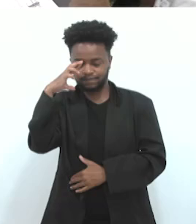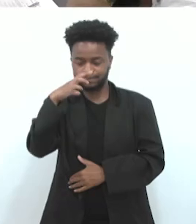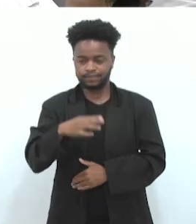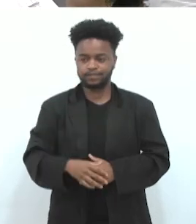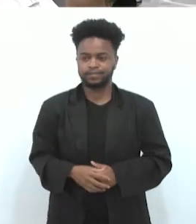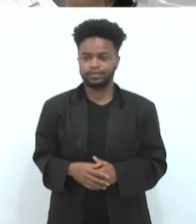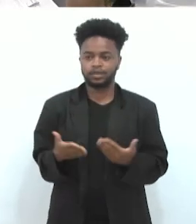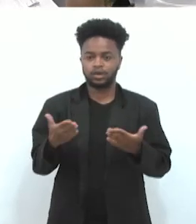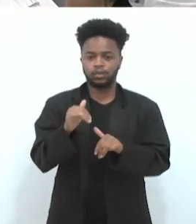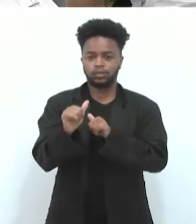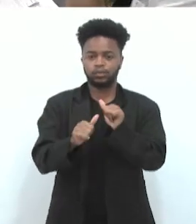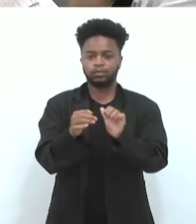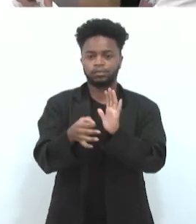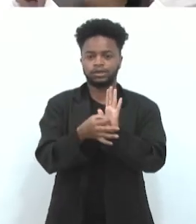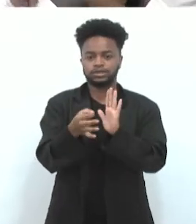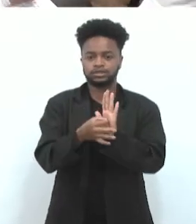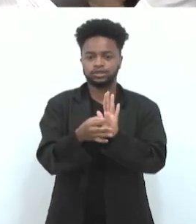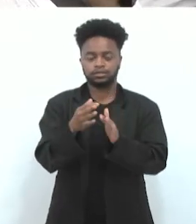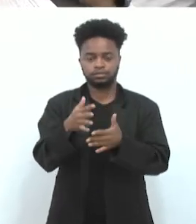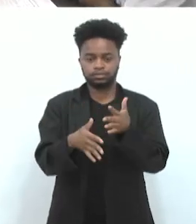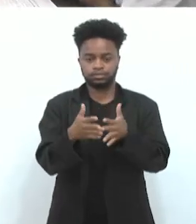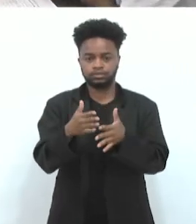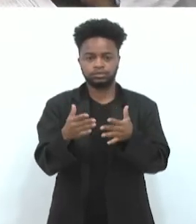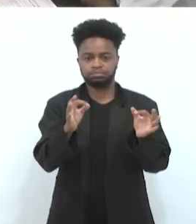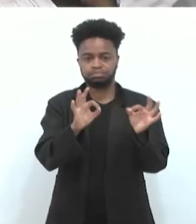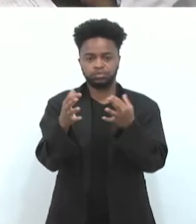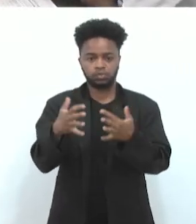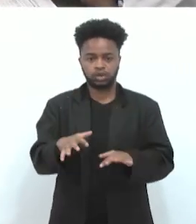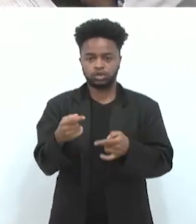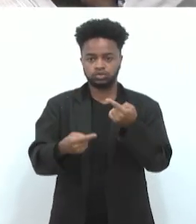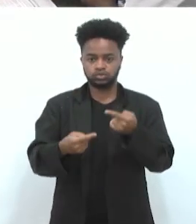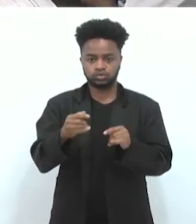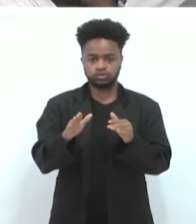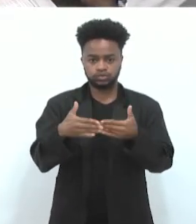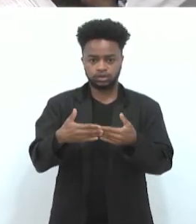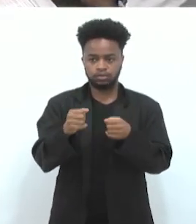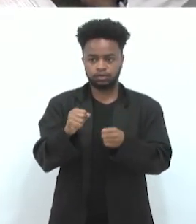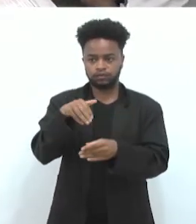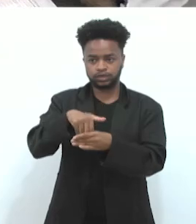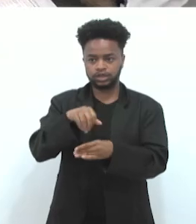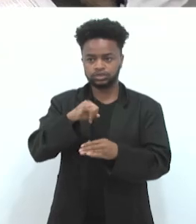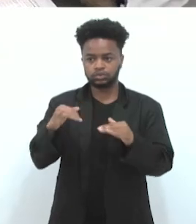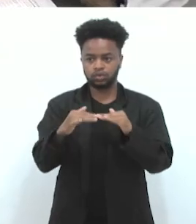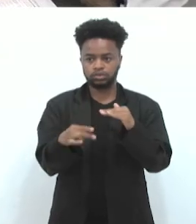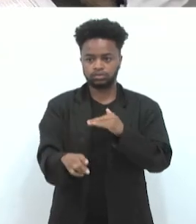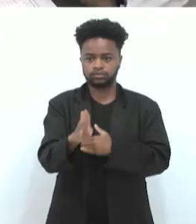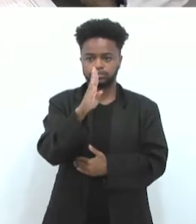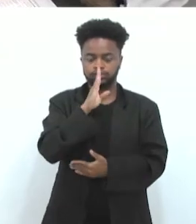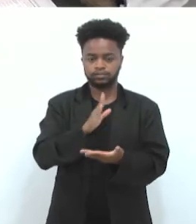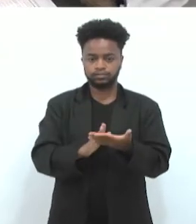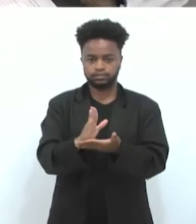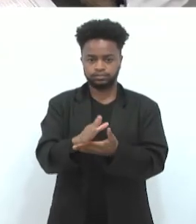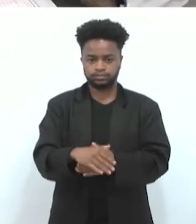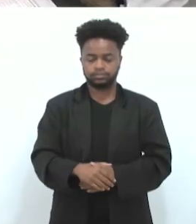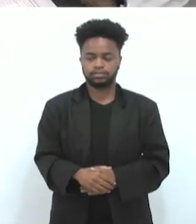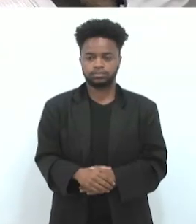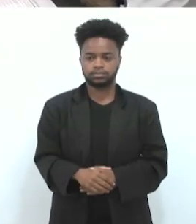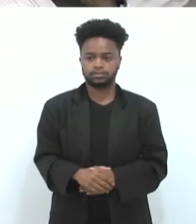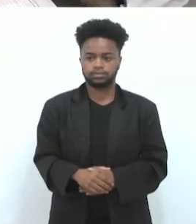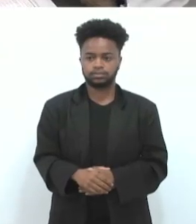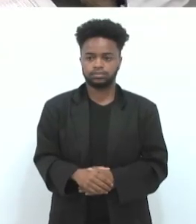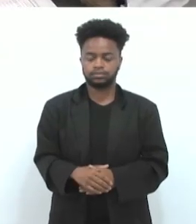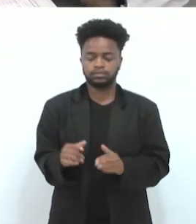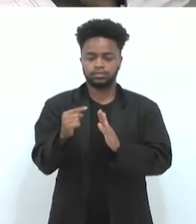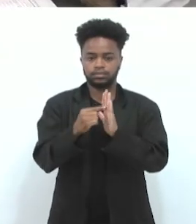prejudicabilidade. Não havendo quem queira discutir, encerrada a discussão, em votação, os senhores que aprovam permaneçam como estão, aprovado. 9